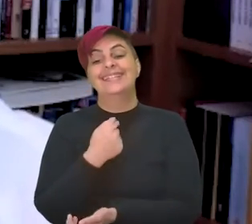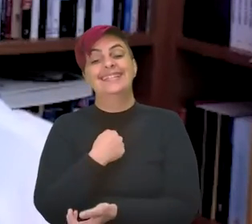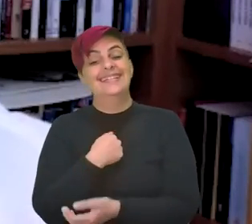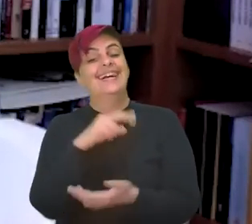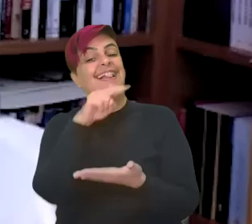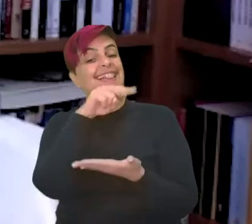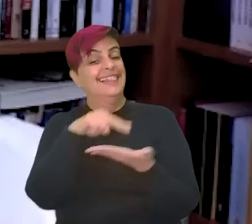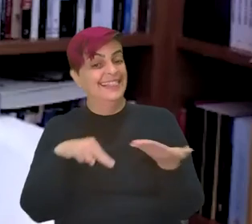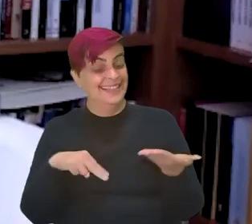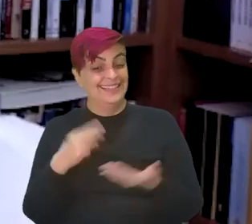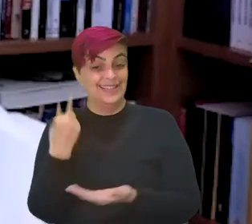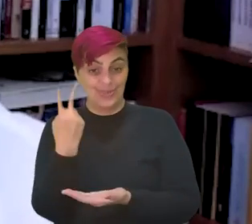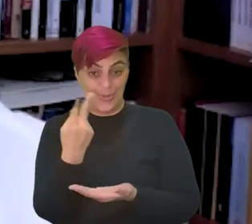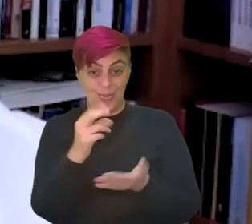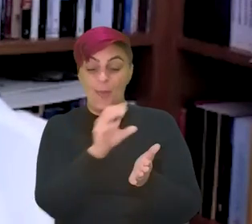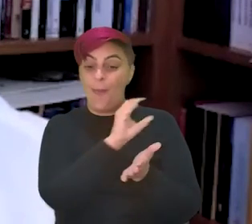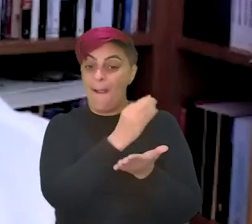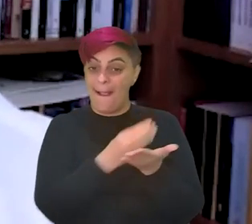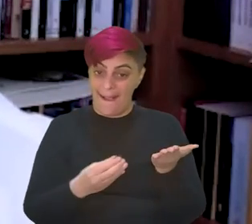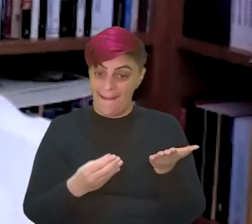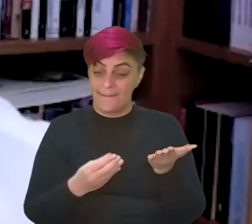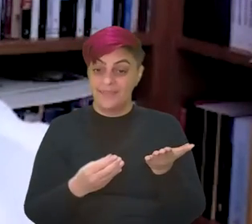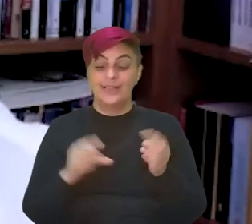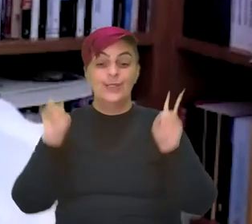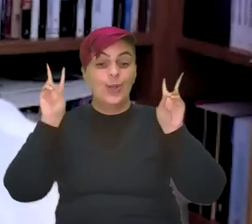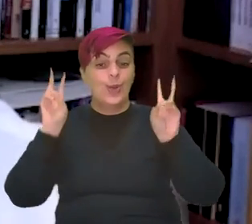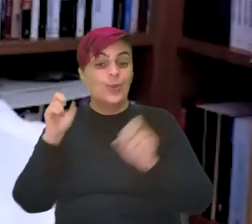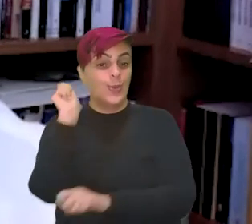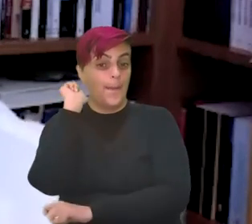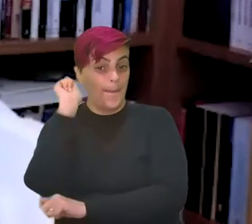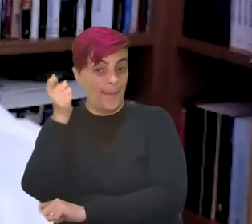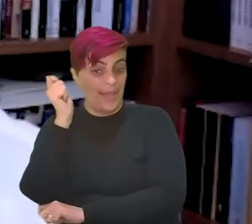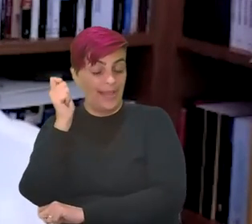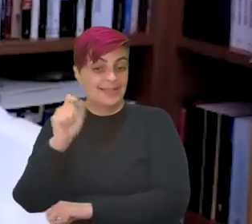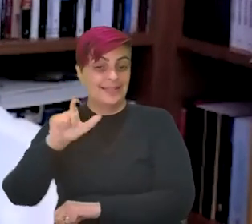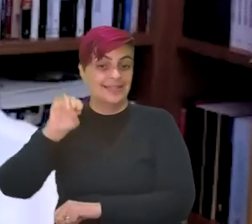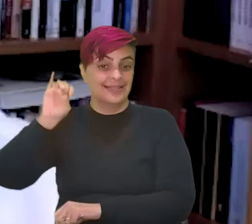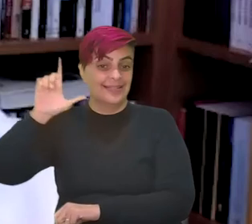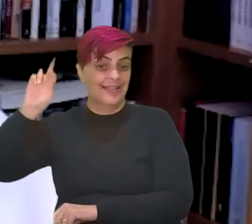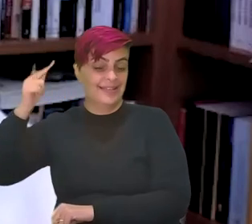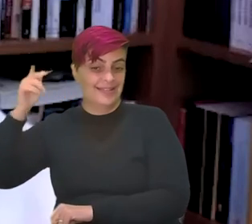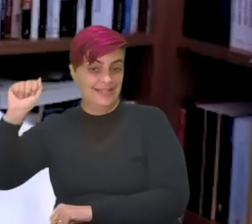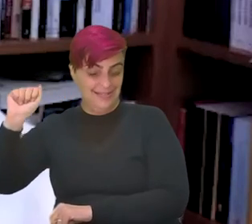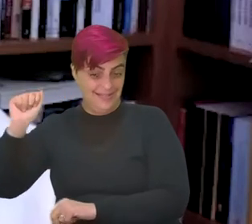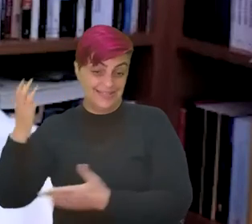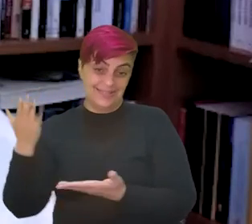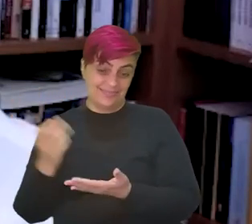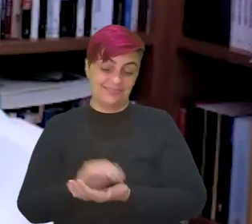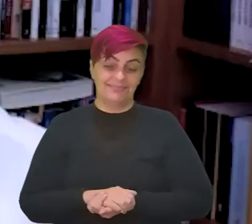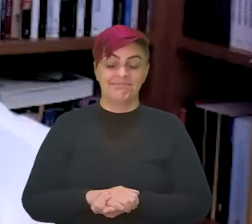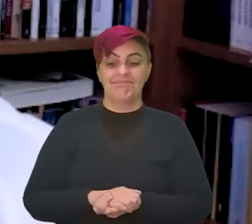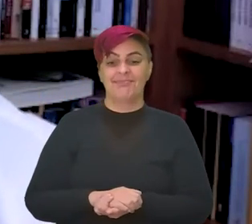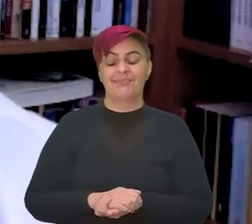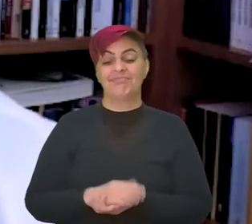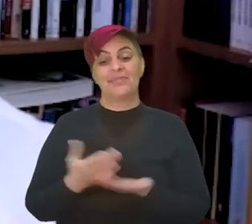esta razão, que eu li dois capítulos sobre pesca nas Ilhas Sobre, do